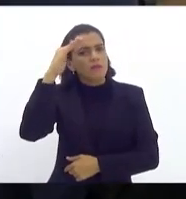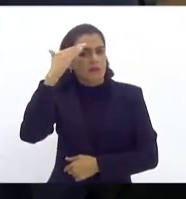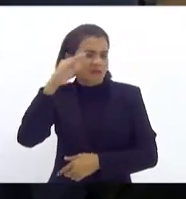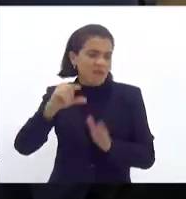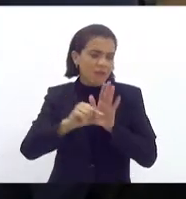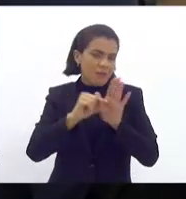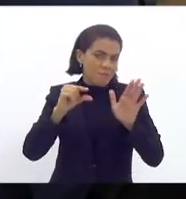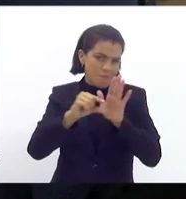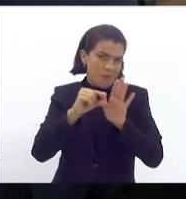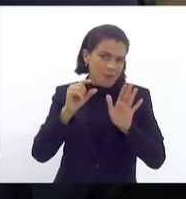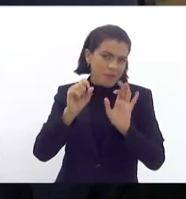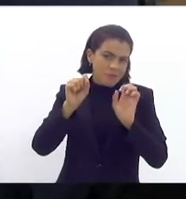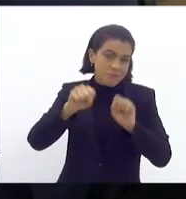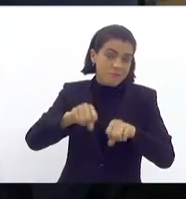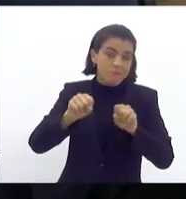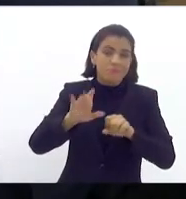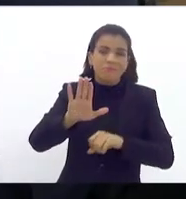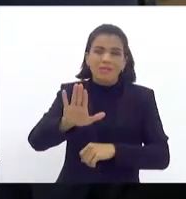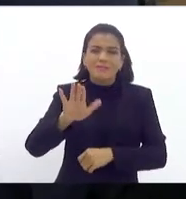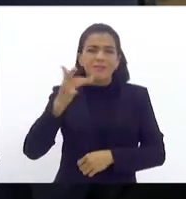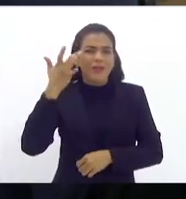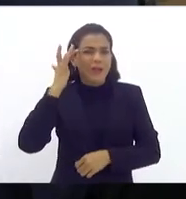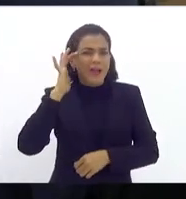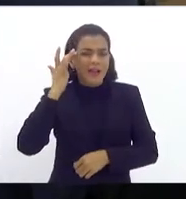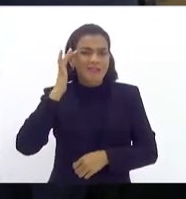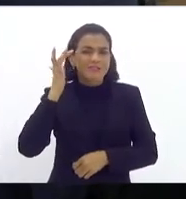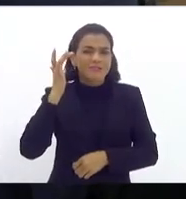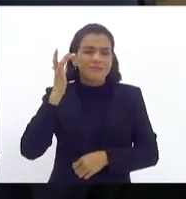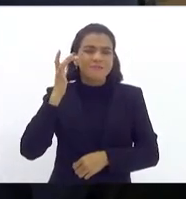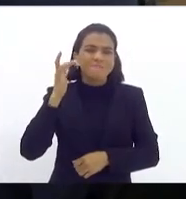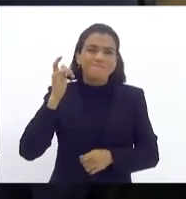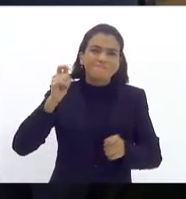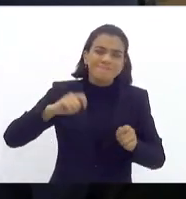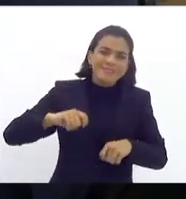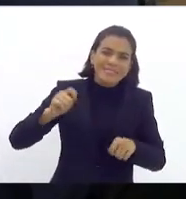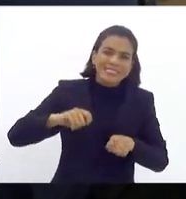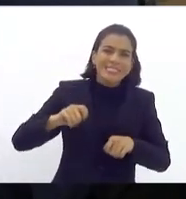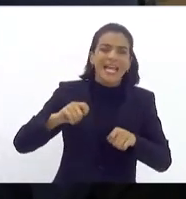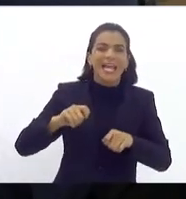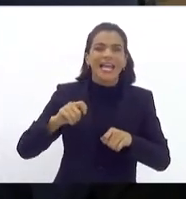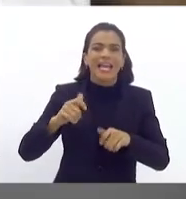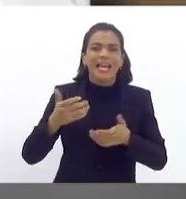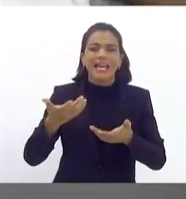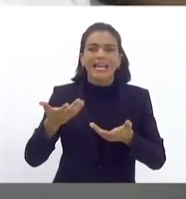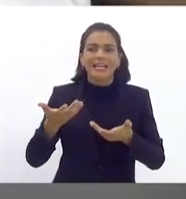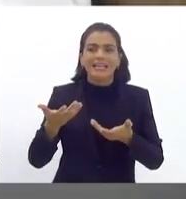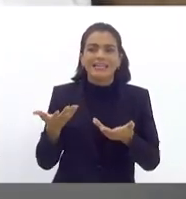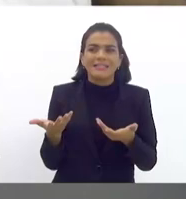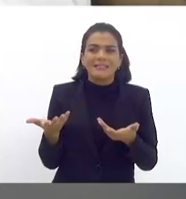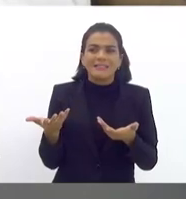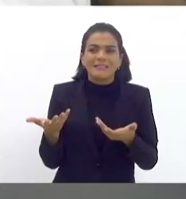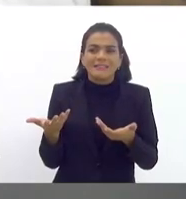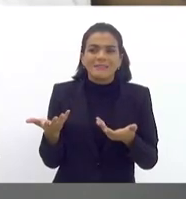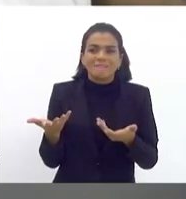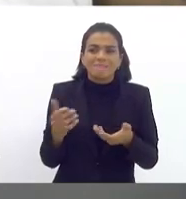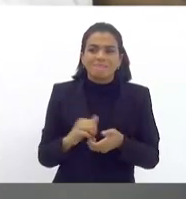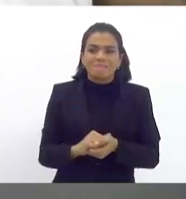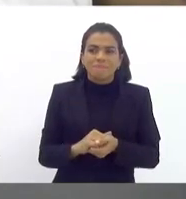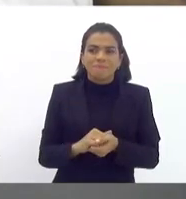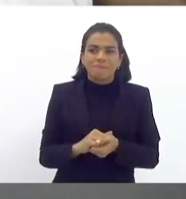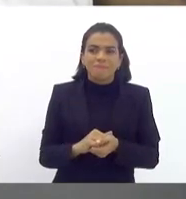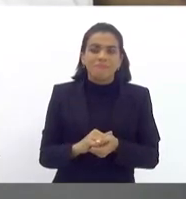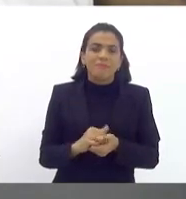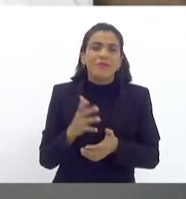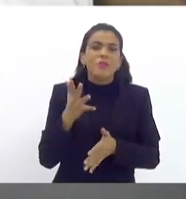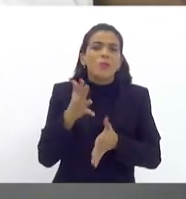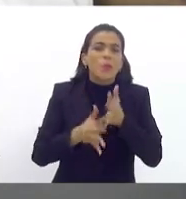emenda supressiva, mas eu acho que isso poderia ser uma parte dela, né, que não